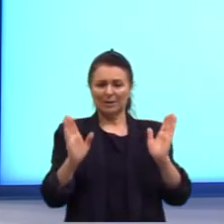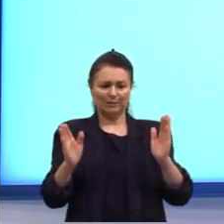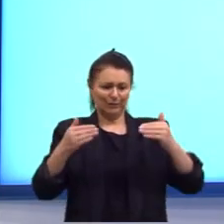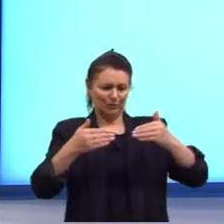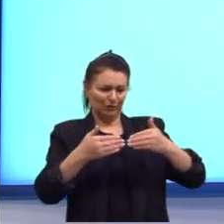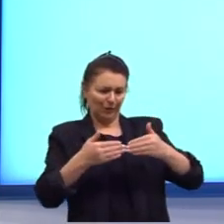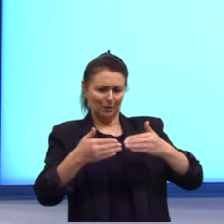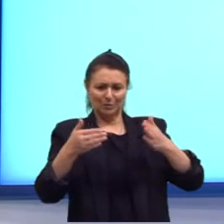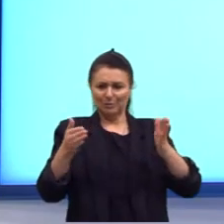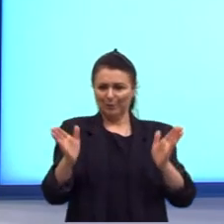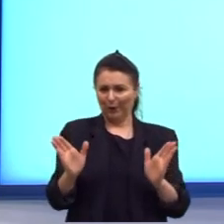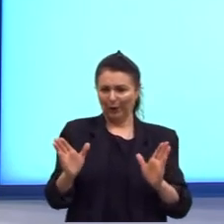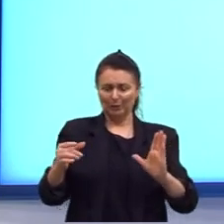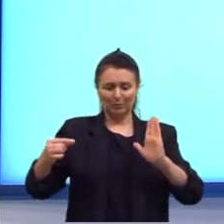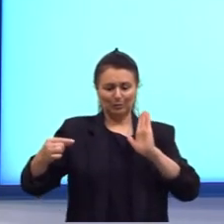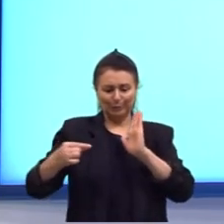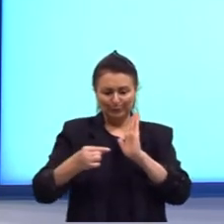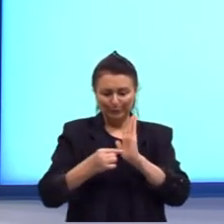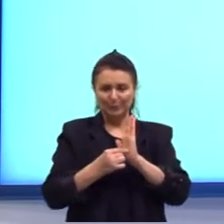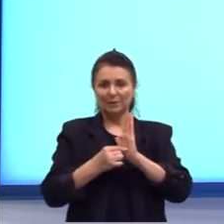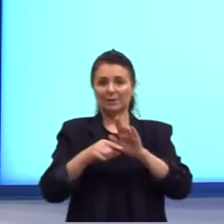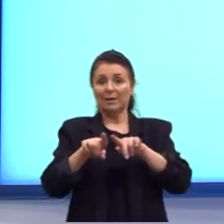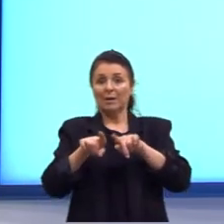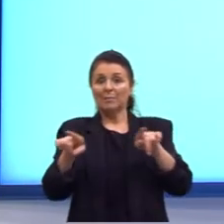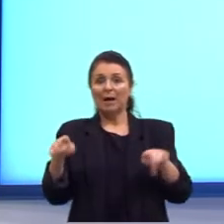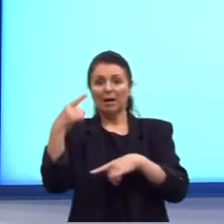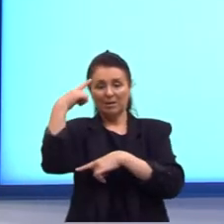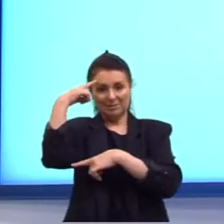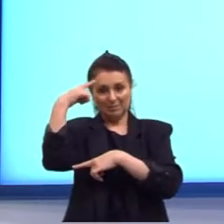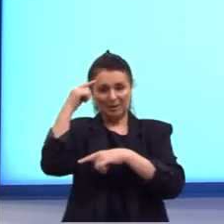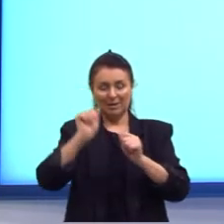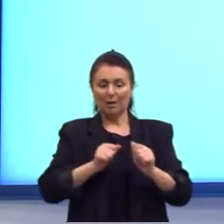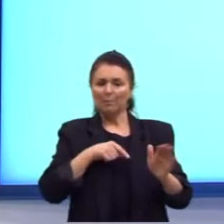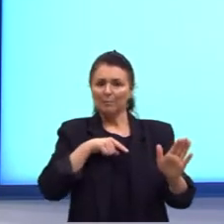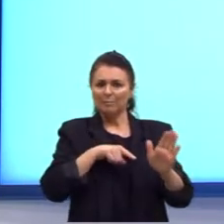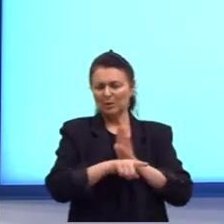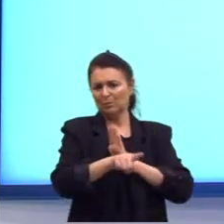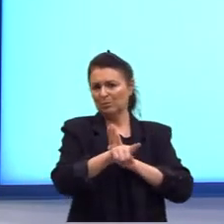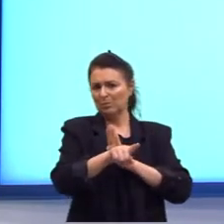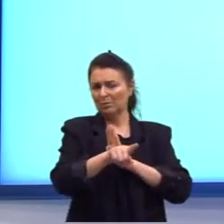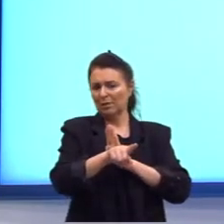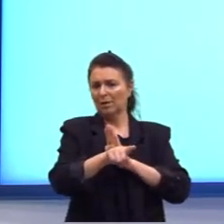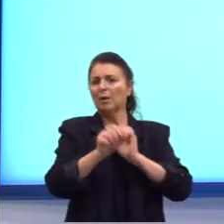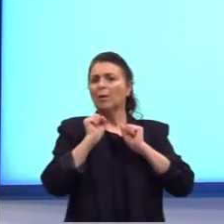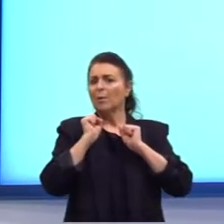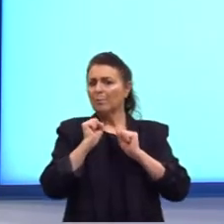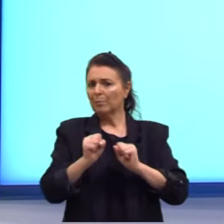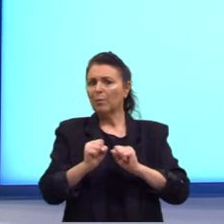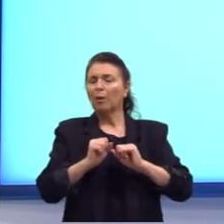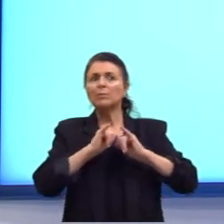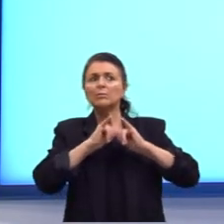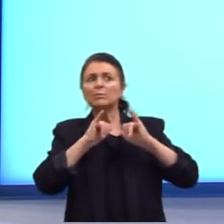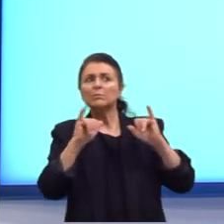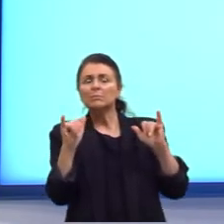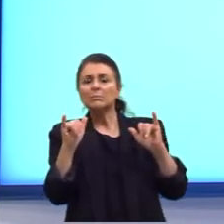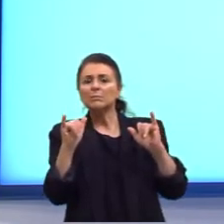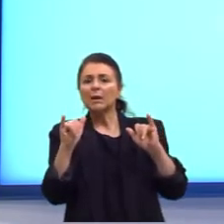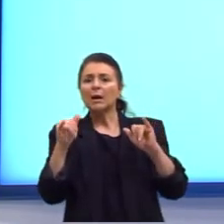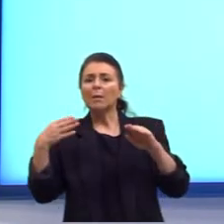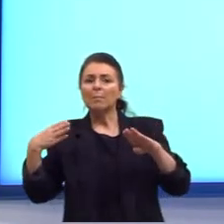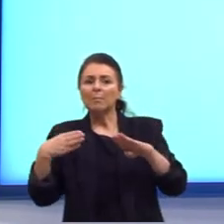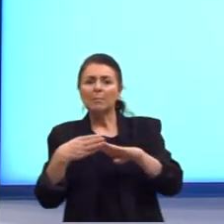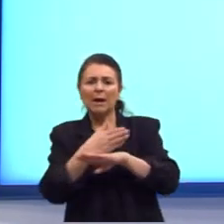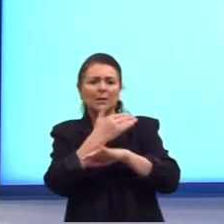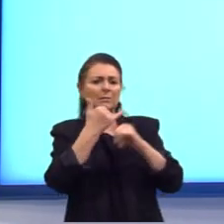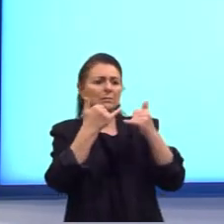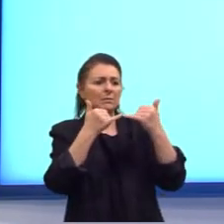fechado de ter uma bateria aqui mas pensa em que o enunciado né da questão ele pode dizer simplesmente que passa